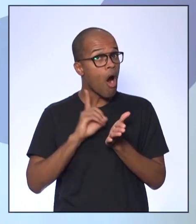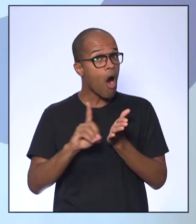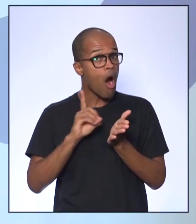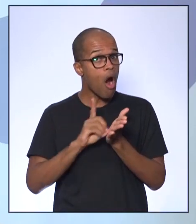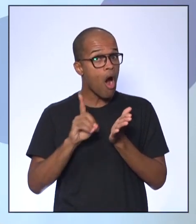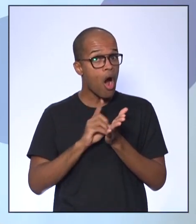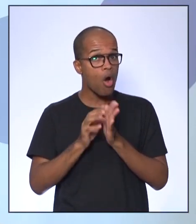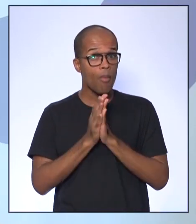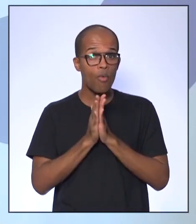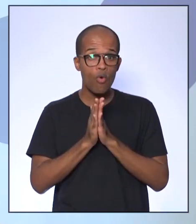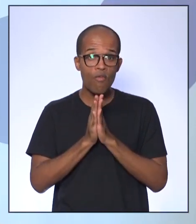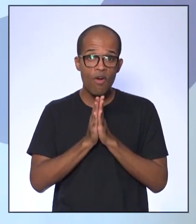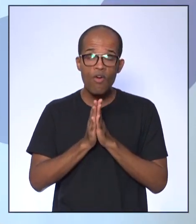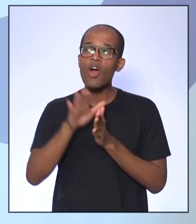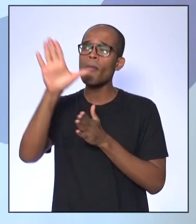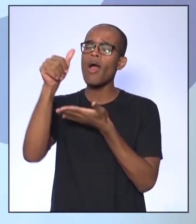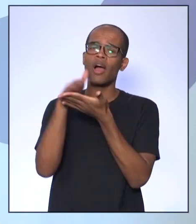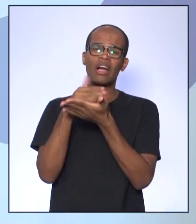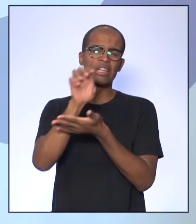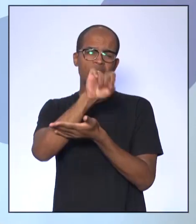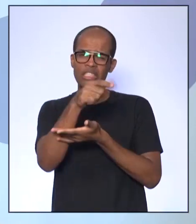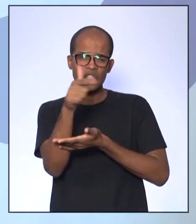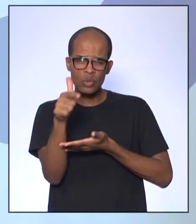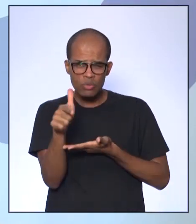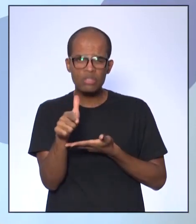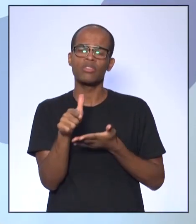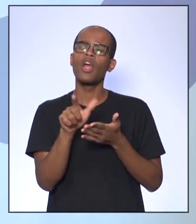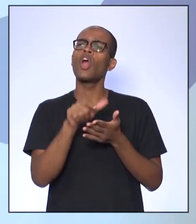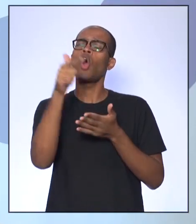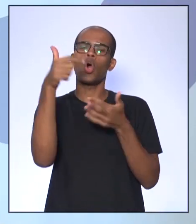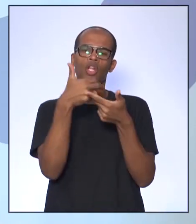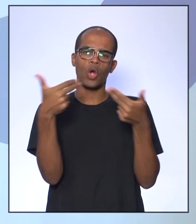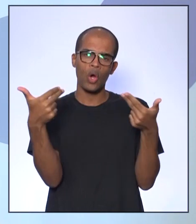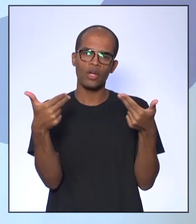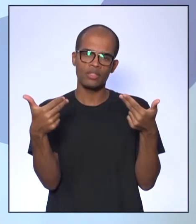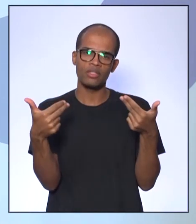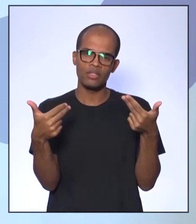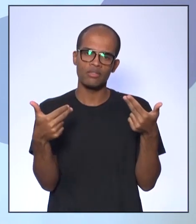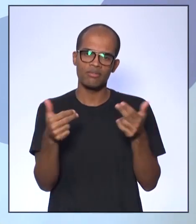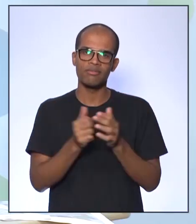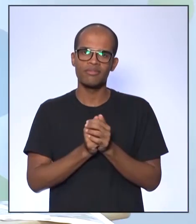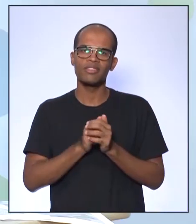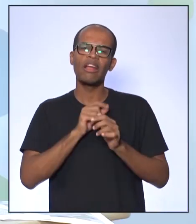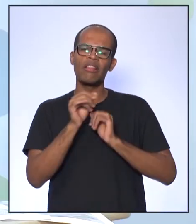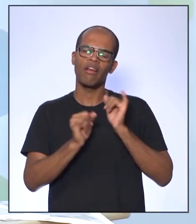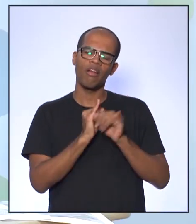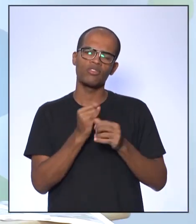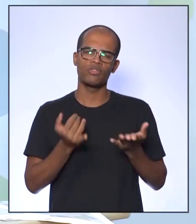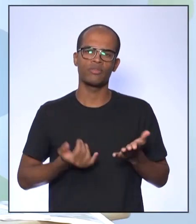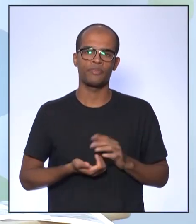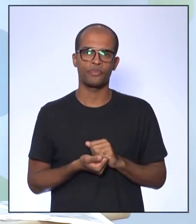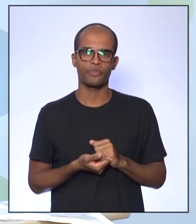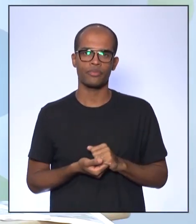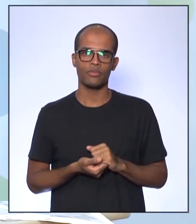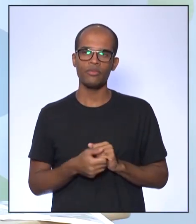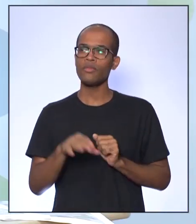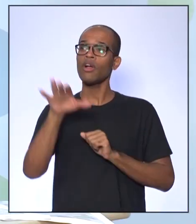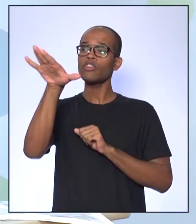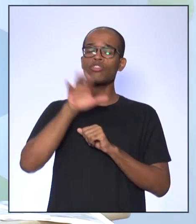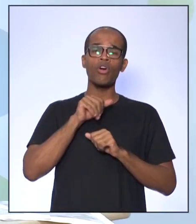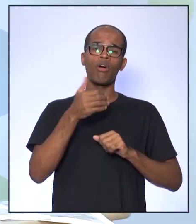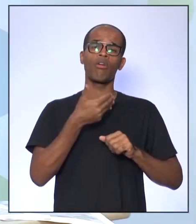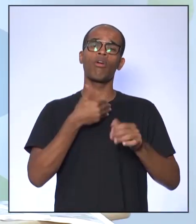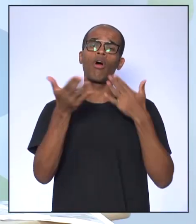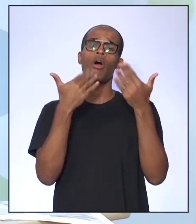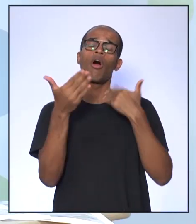o físico lá, que é mais legal. Se não tiver, utiliza lá o outro recurso que a gente conhece bem, né? Verdade. Então é isto. Converse com seus amigos e